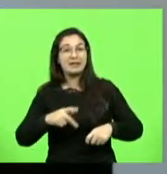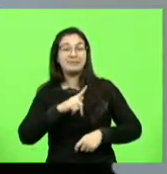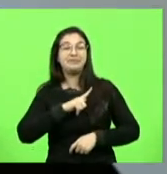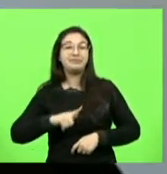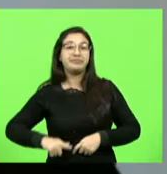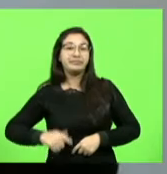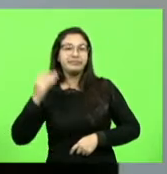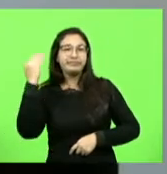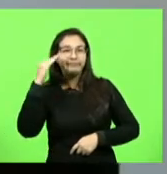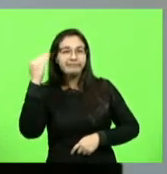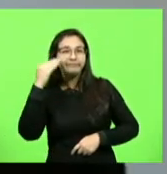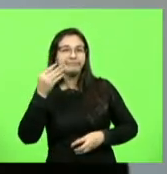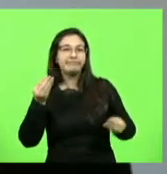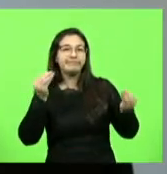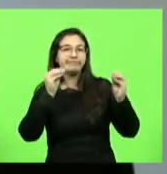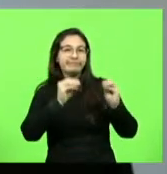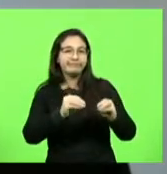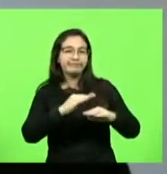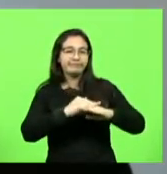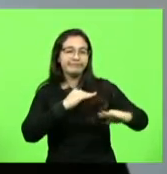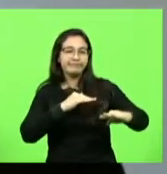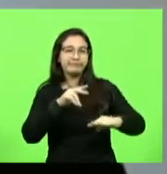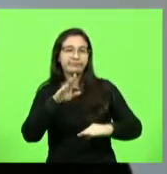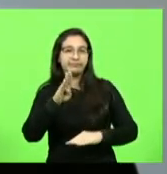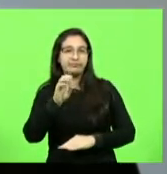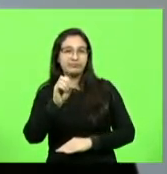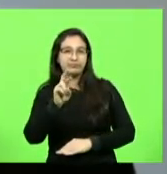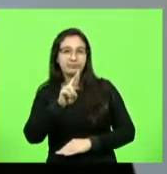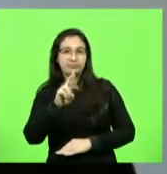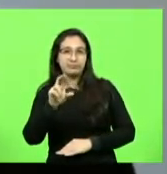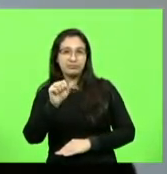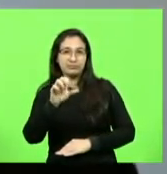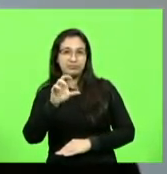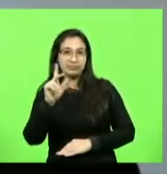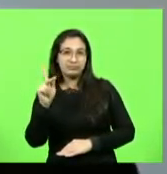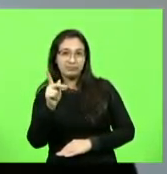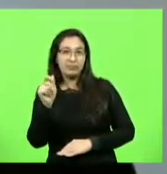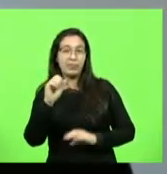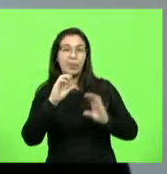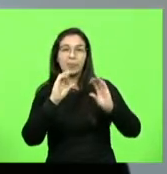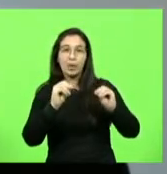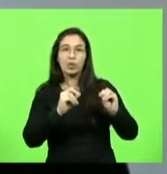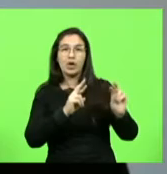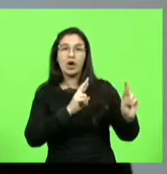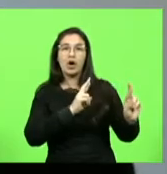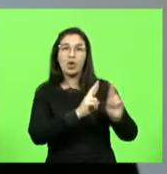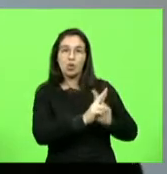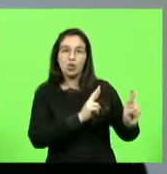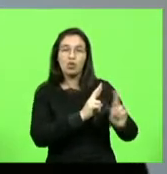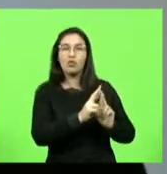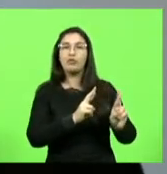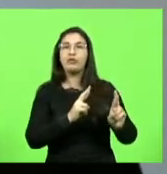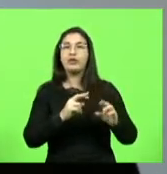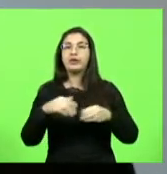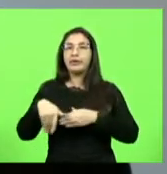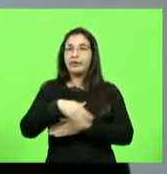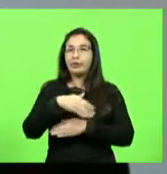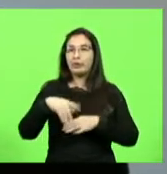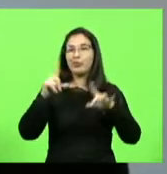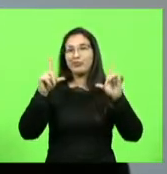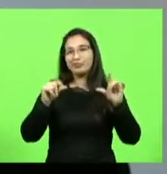começar a aplicar o asfalto borracha nas rodovias ao longo do Estado, e assim a gente poder beneficiar, reduzindo